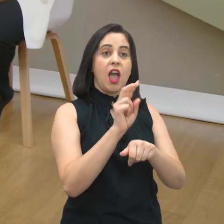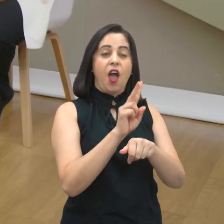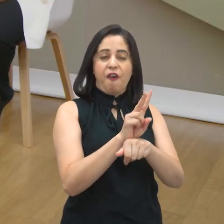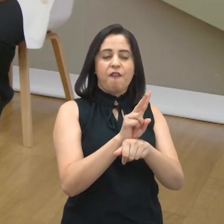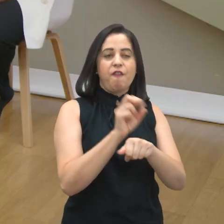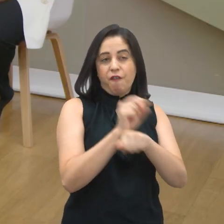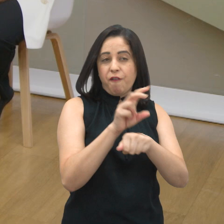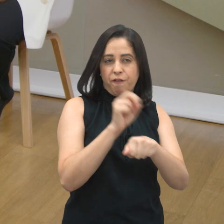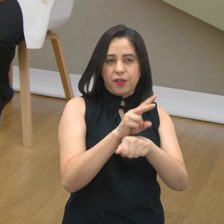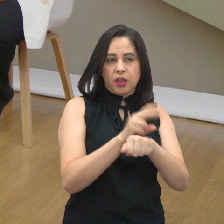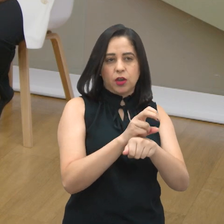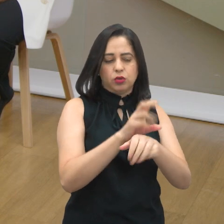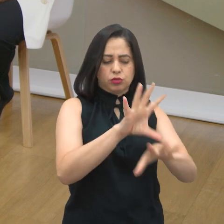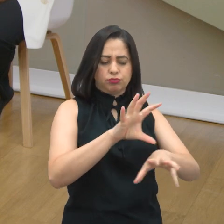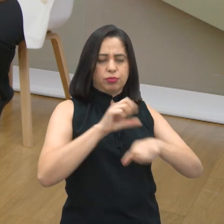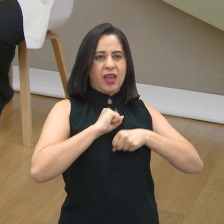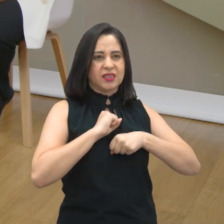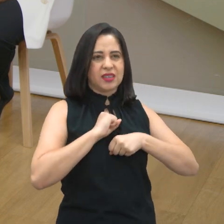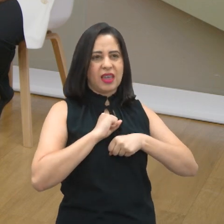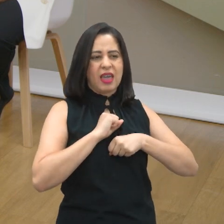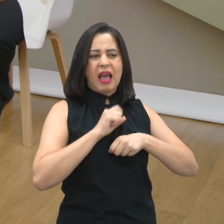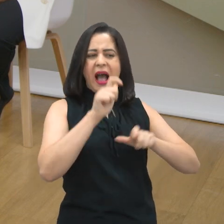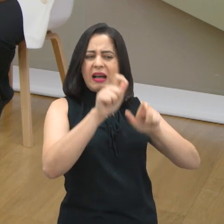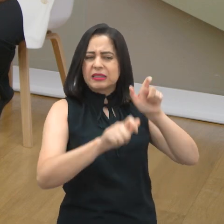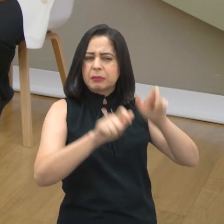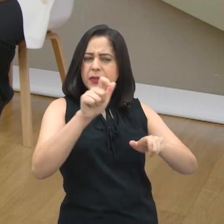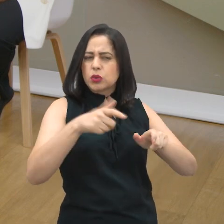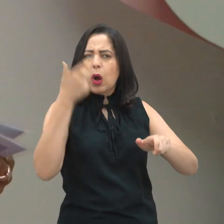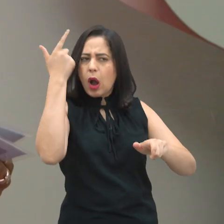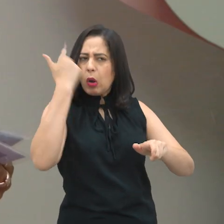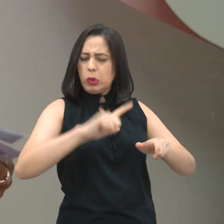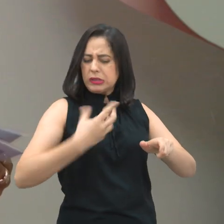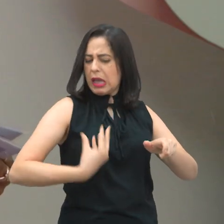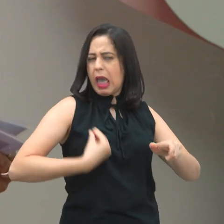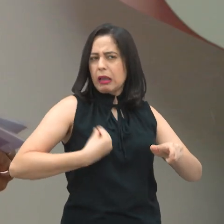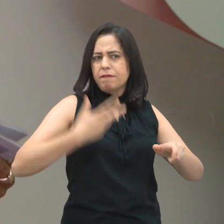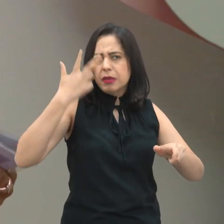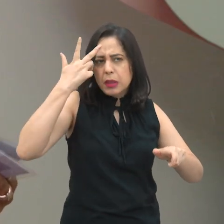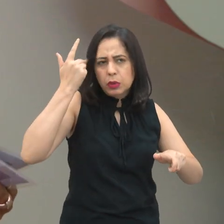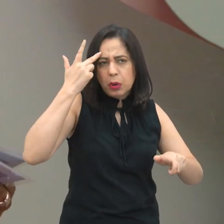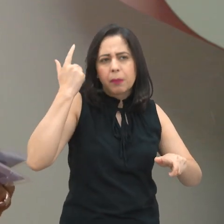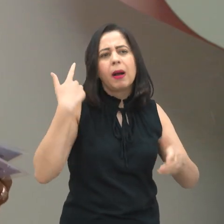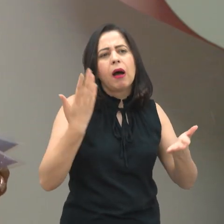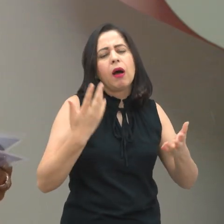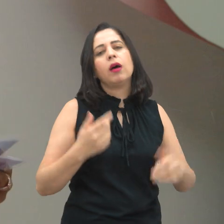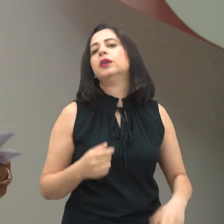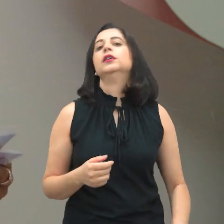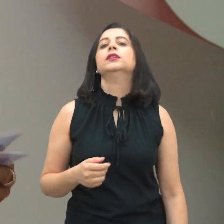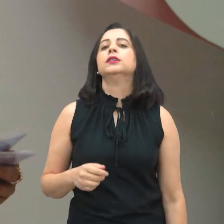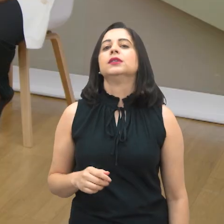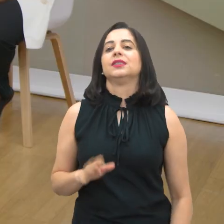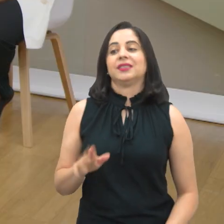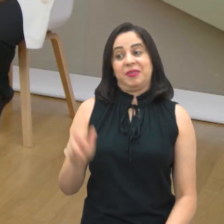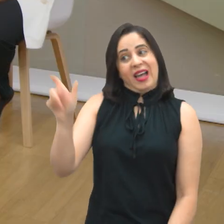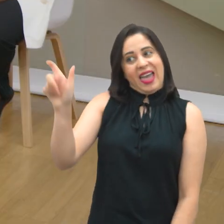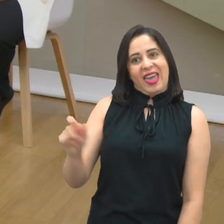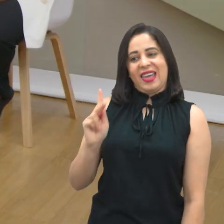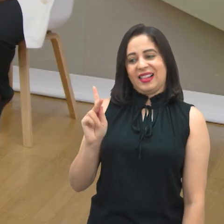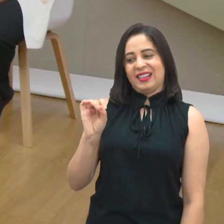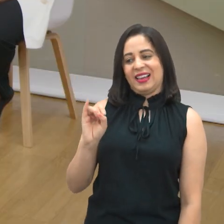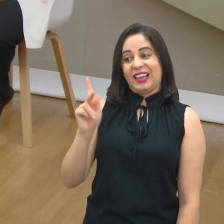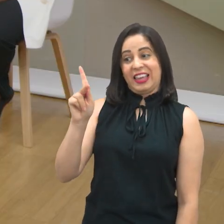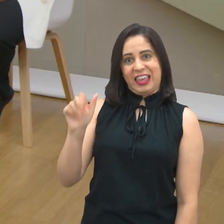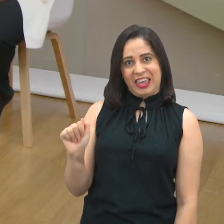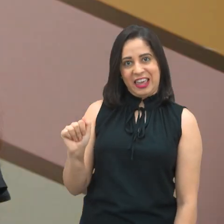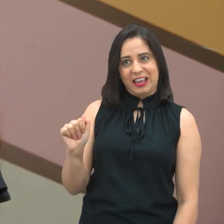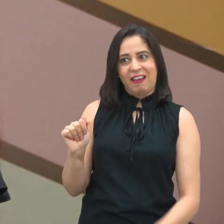pessoa consegue conviver o dia a dia dela ali? Existem algumas limitações? Como que é a rotina? A Kika é um